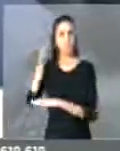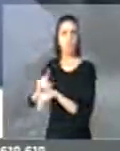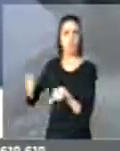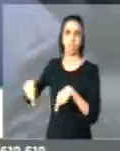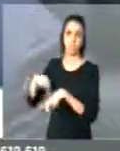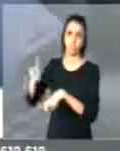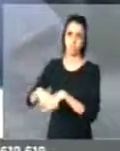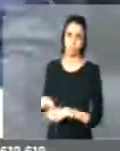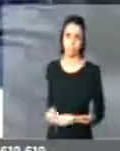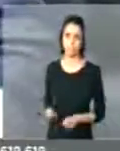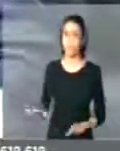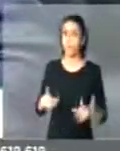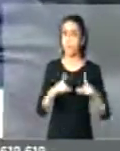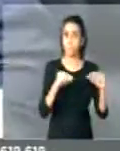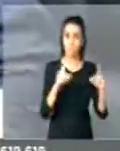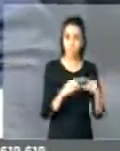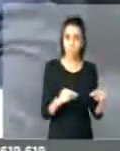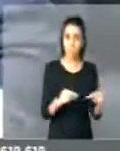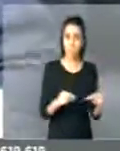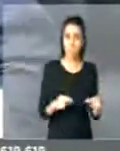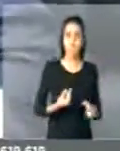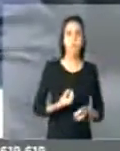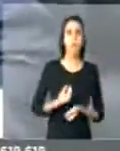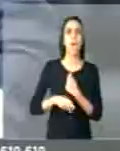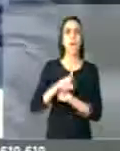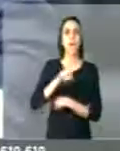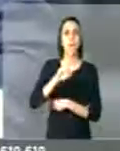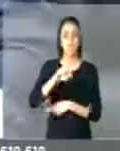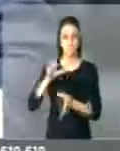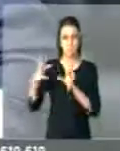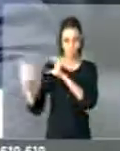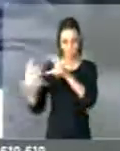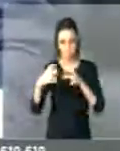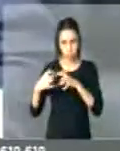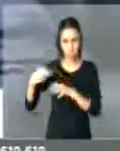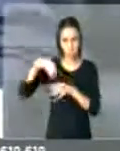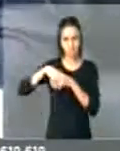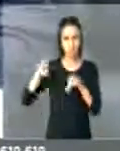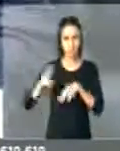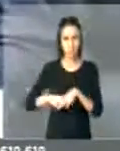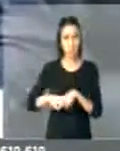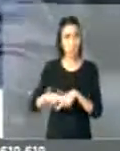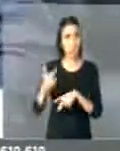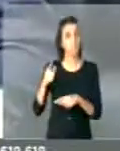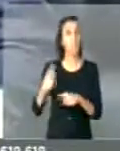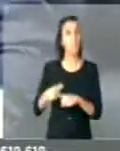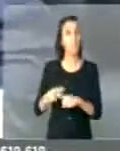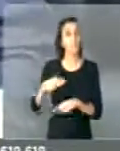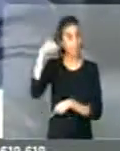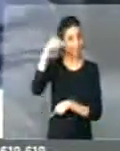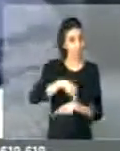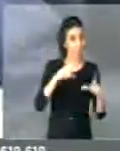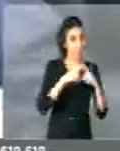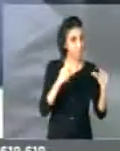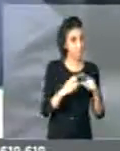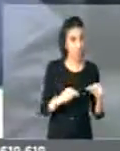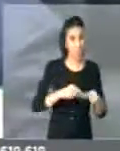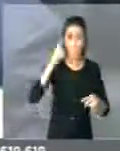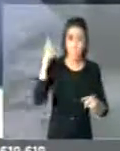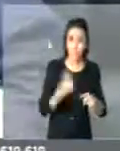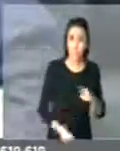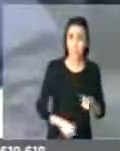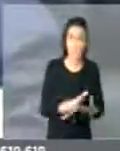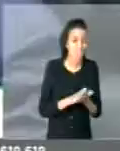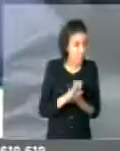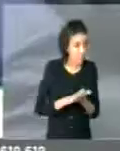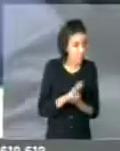Então, Brasília não tem rebeliões exatamente porque não permite que se entre absolutamente nada dentro dos presídios.